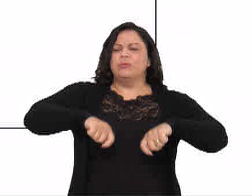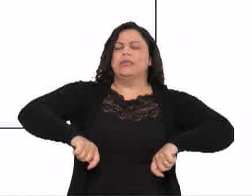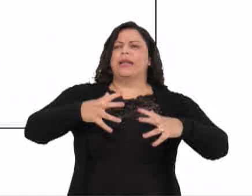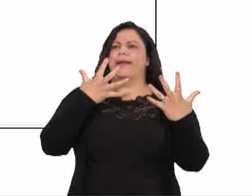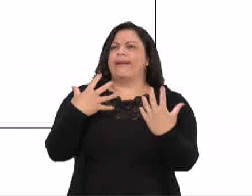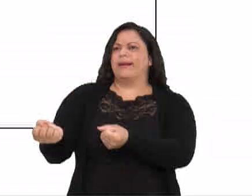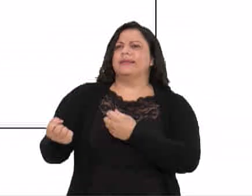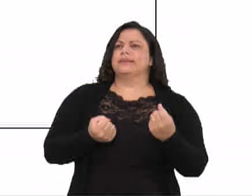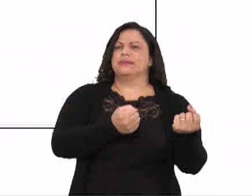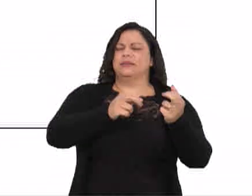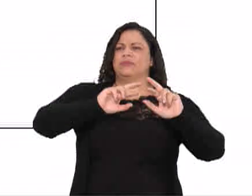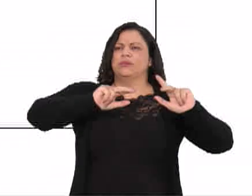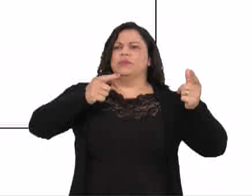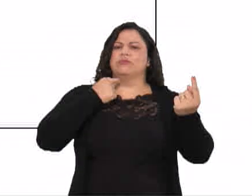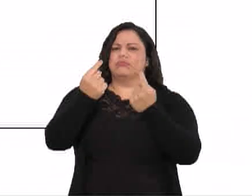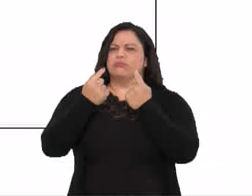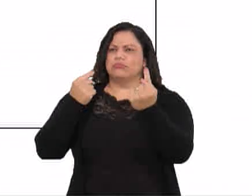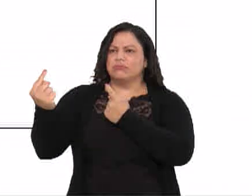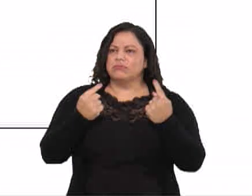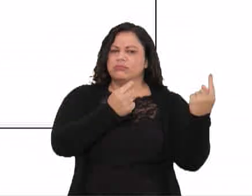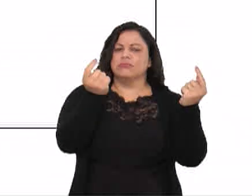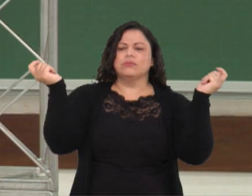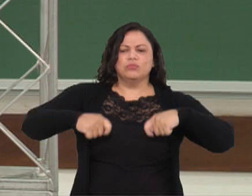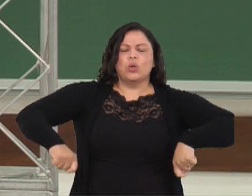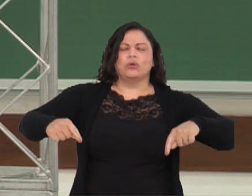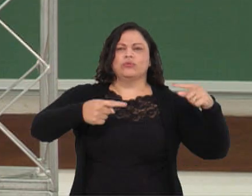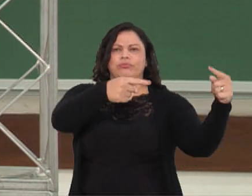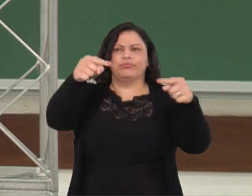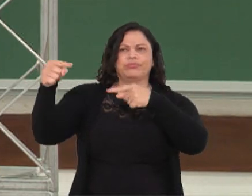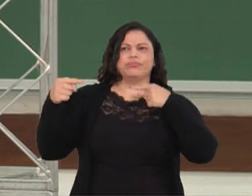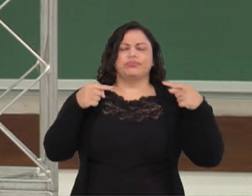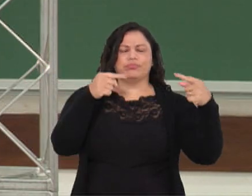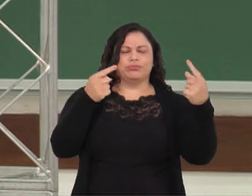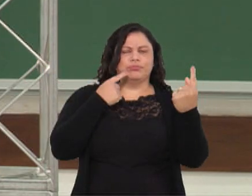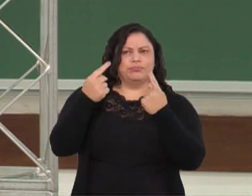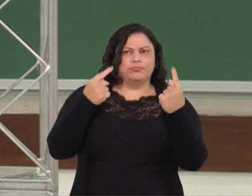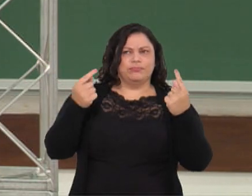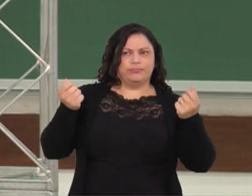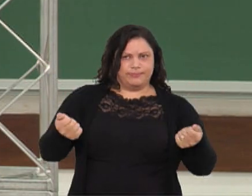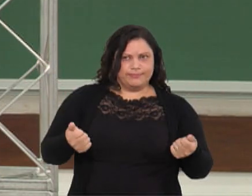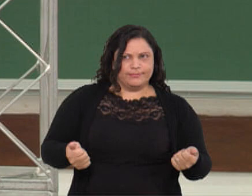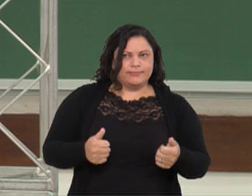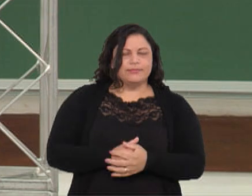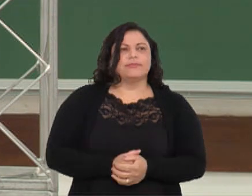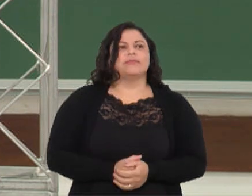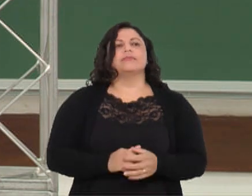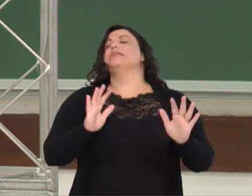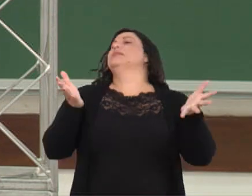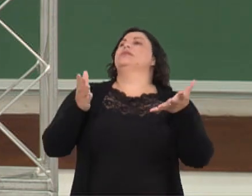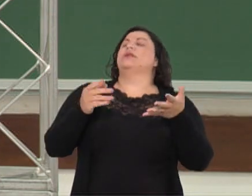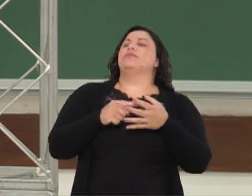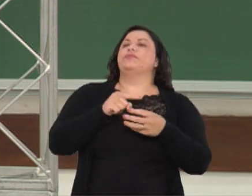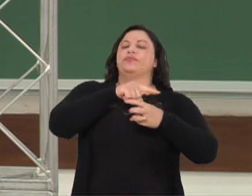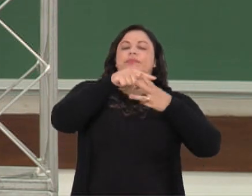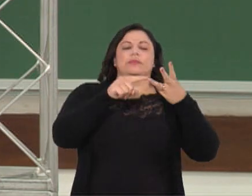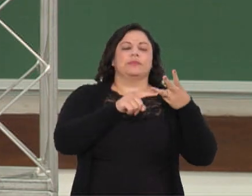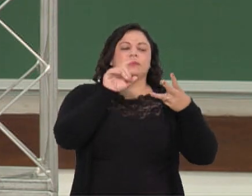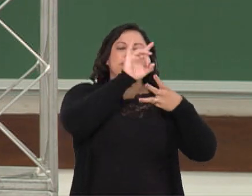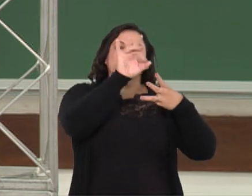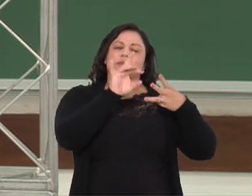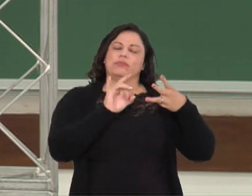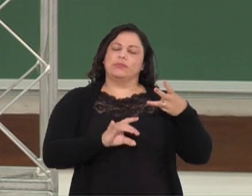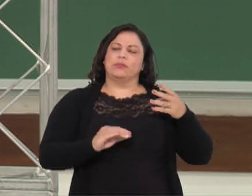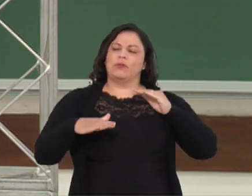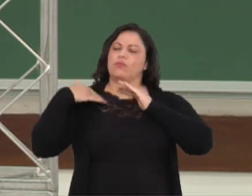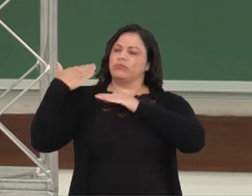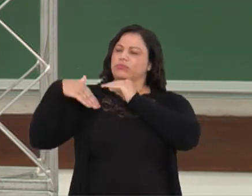relacionados dialeticamente. Muito bem. Vimos aí que cada um deles foi evoluindo